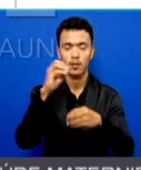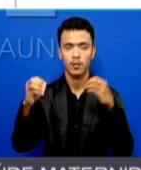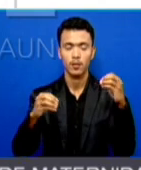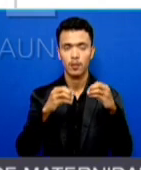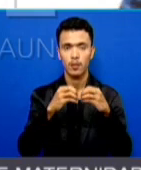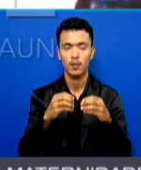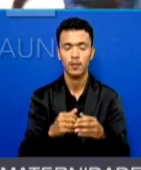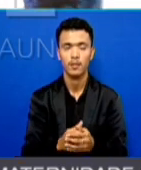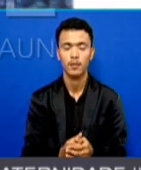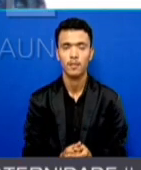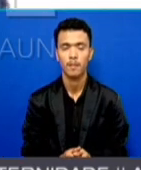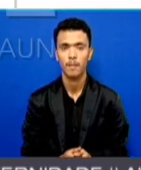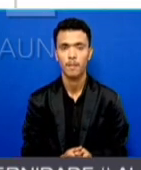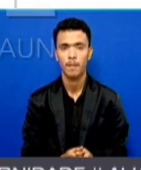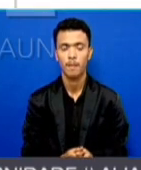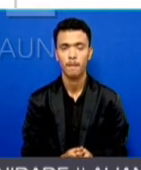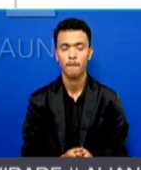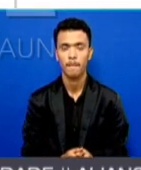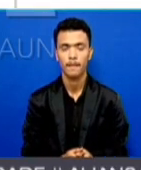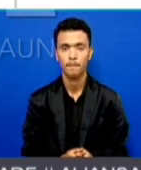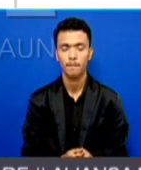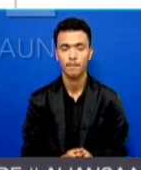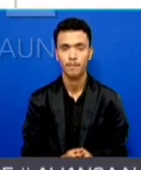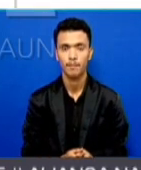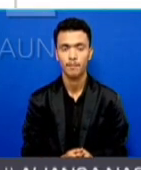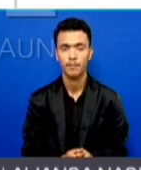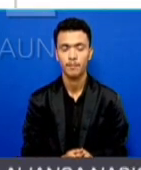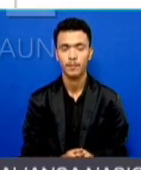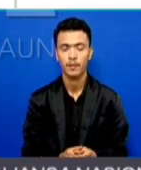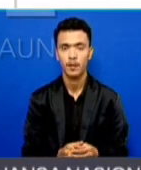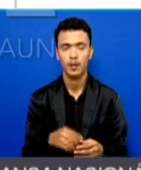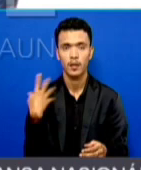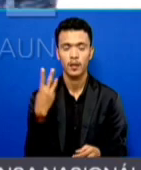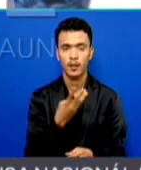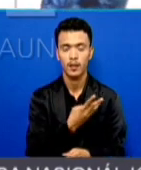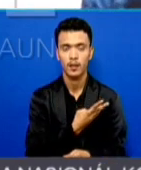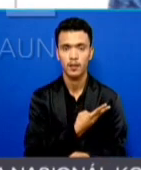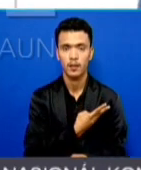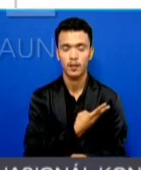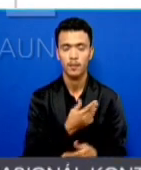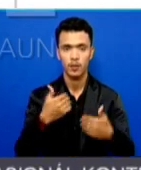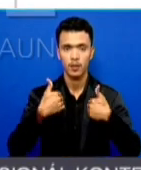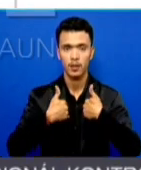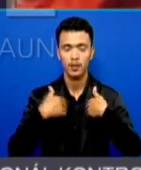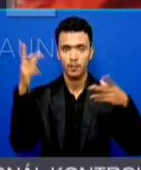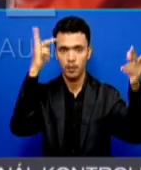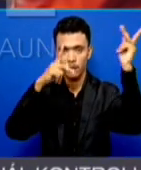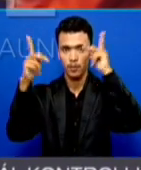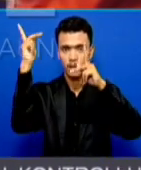Sea Explorations and Mineral Niane. Nene, conamos baita e estamos a preocupação ainda,